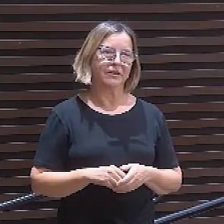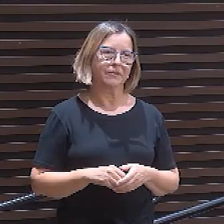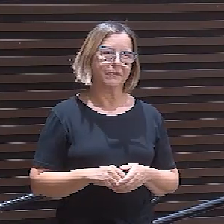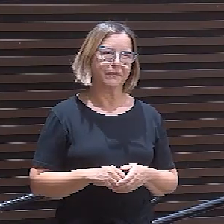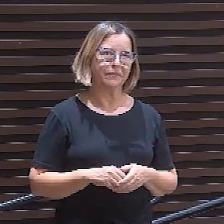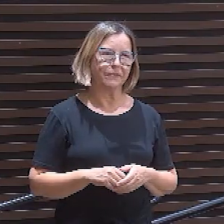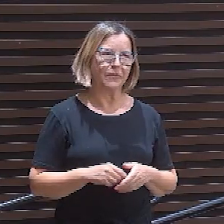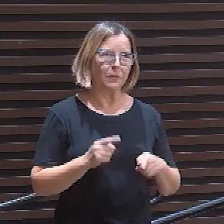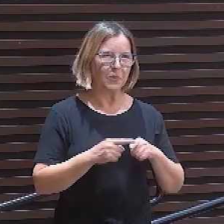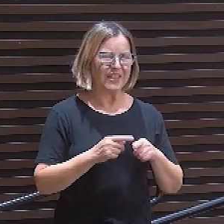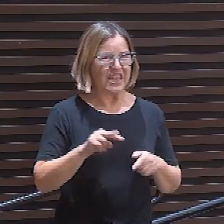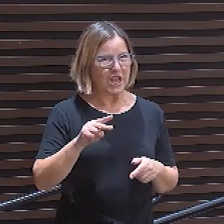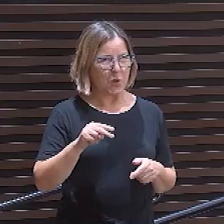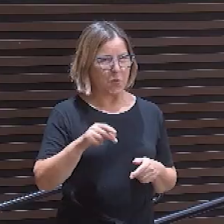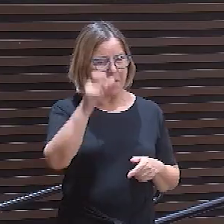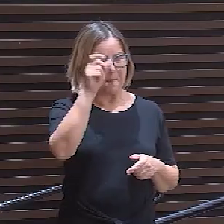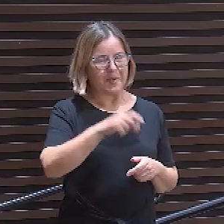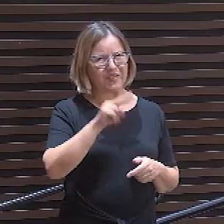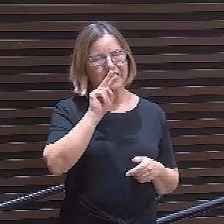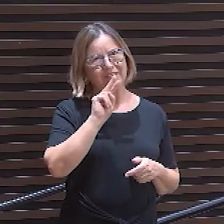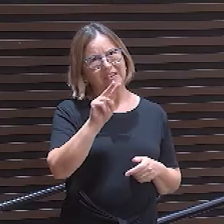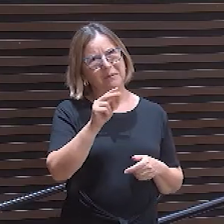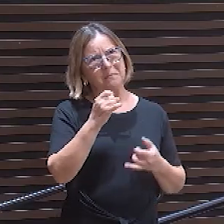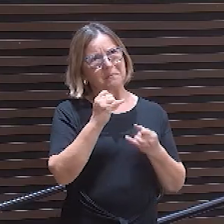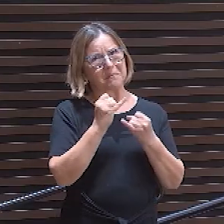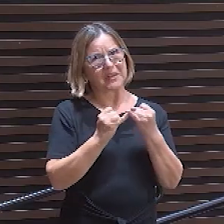uma forma um pouco